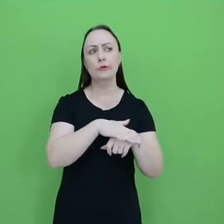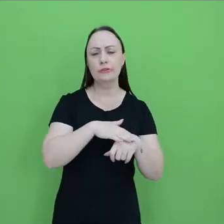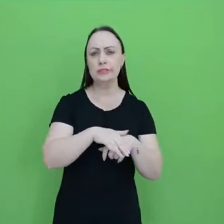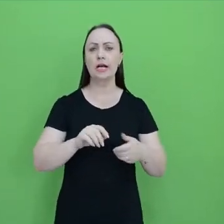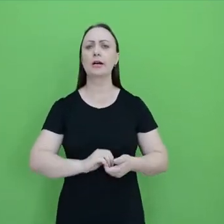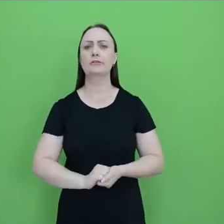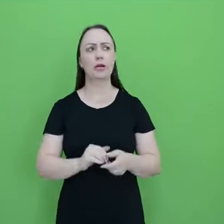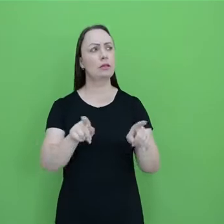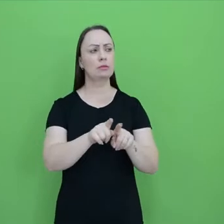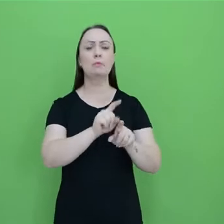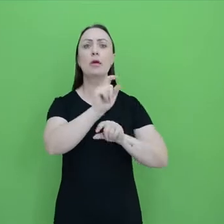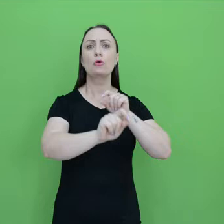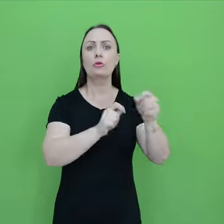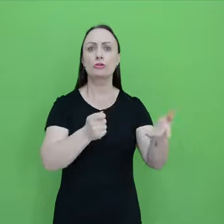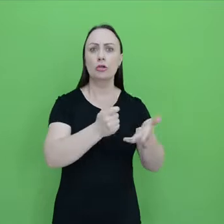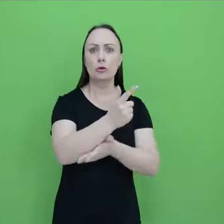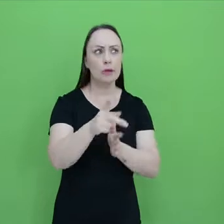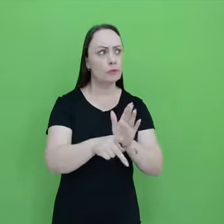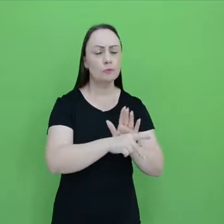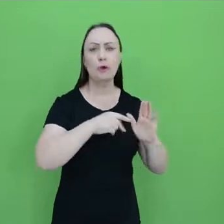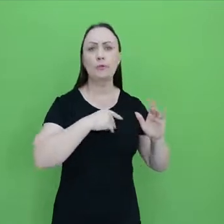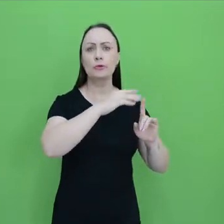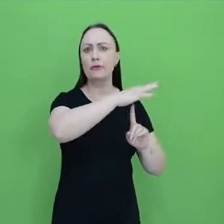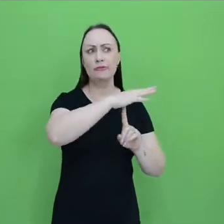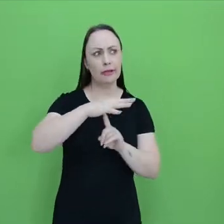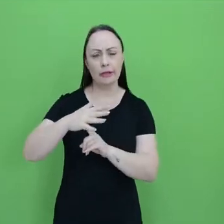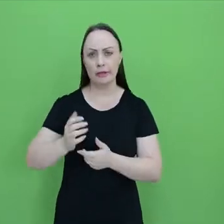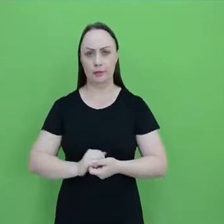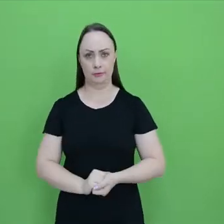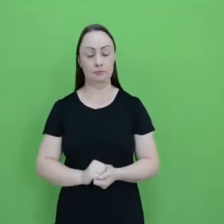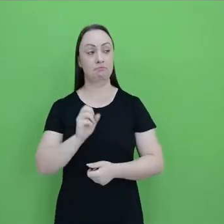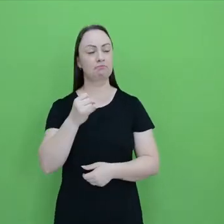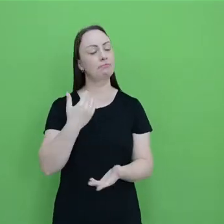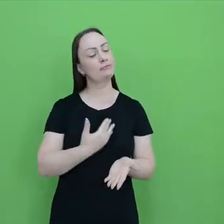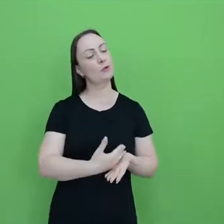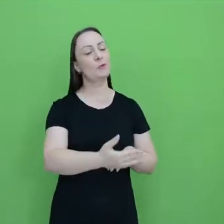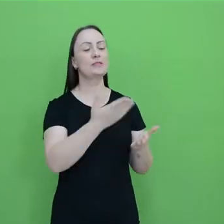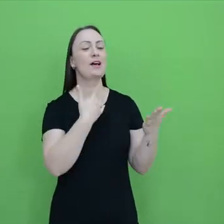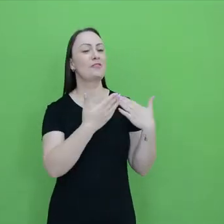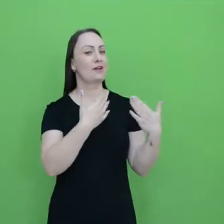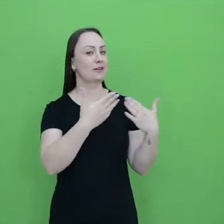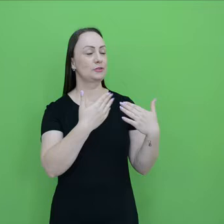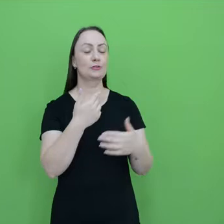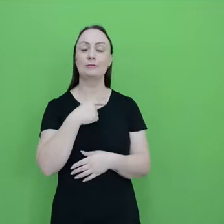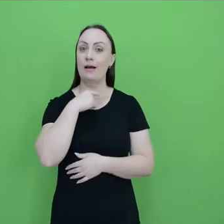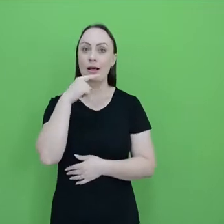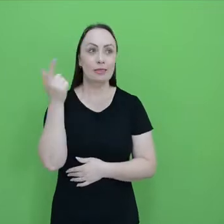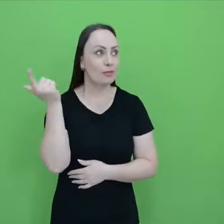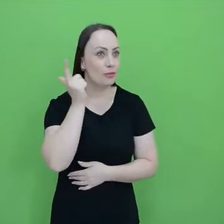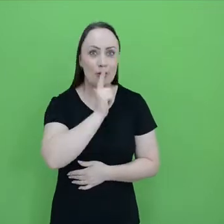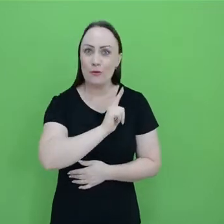e até o que tinha comprado na feira. E quando puxava assunto com a mulher, não